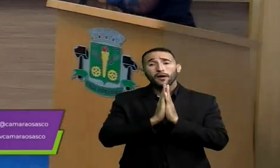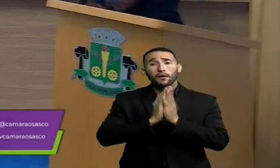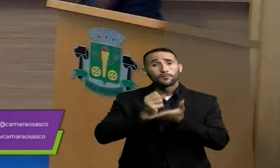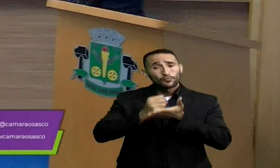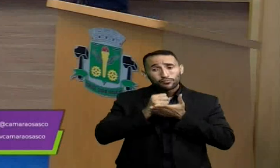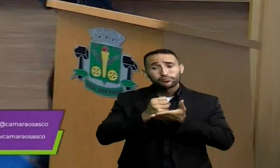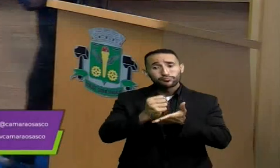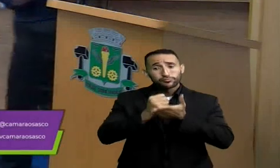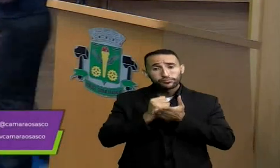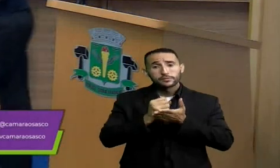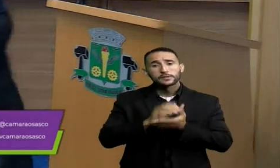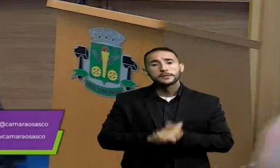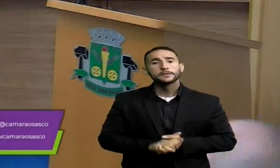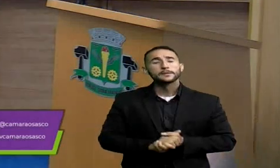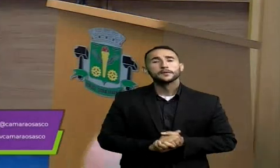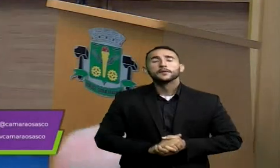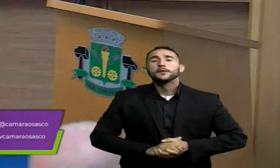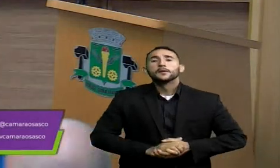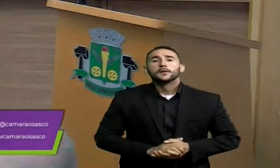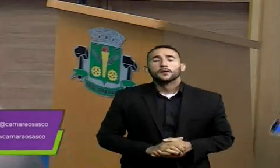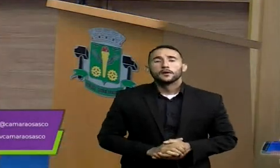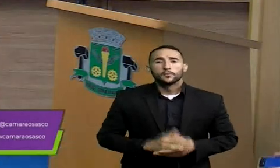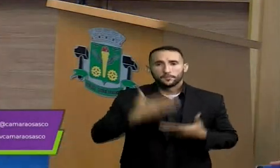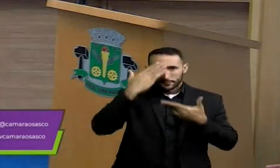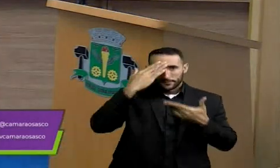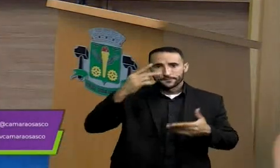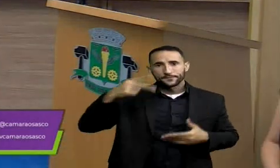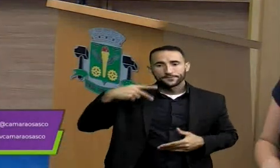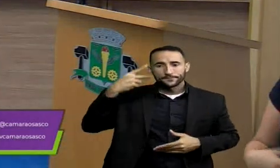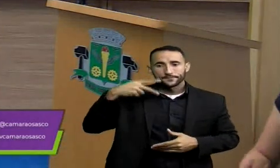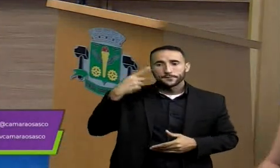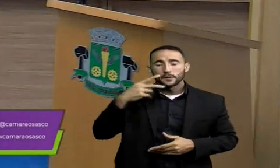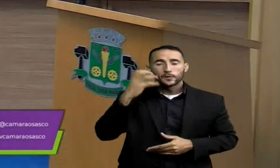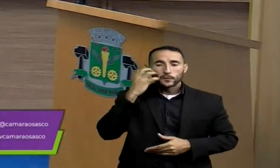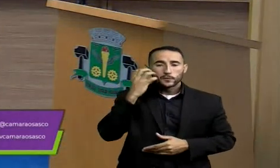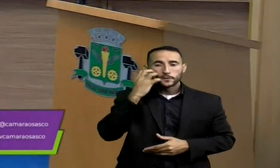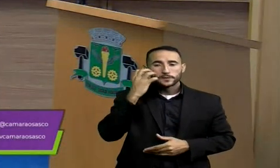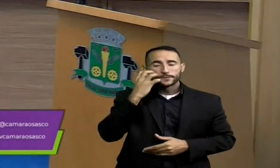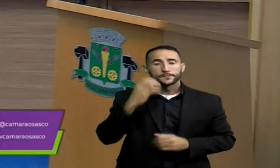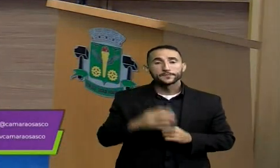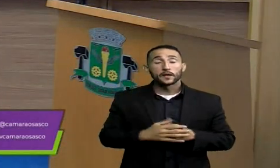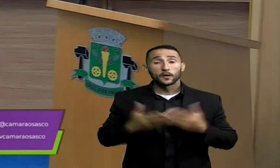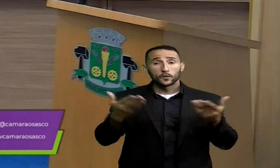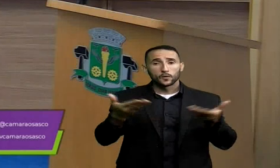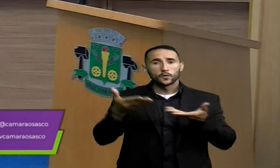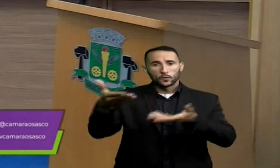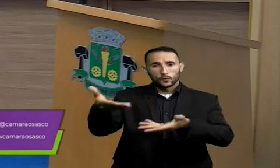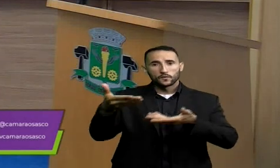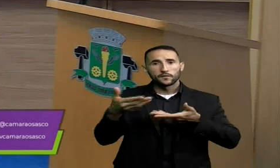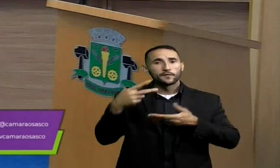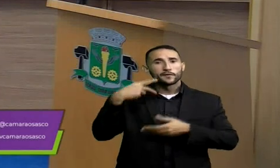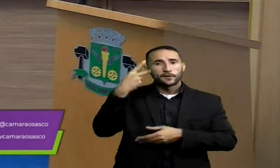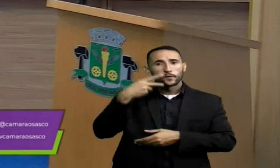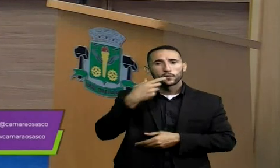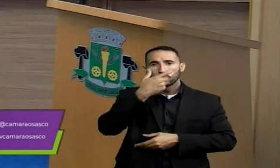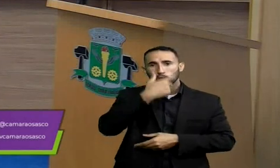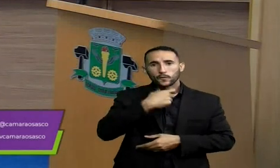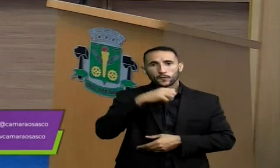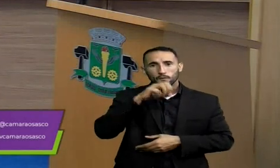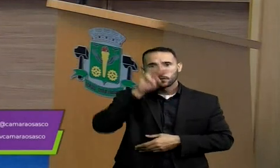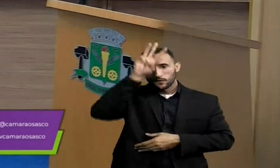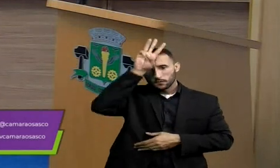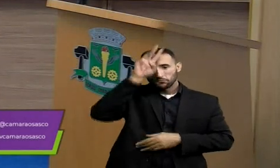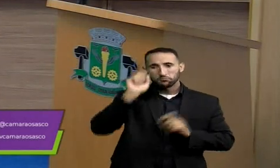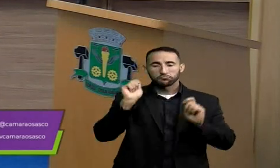Presidente Obrigado Nobre vereadora Lúcia da Saúde convido o Nobre Vereador Julião fazer uso da palavra